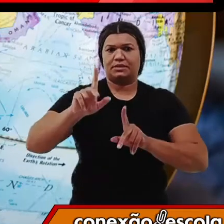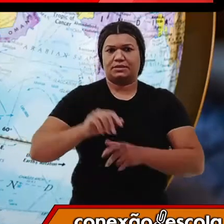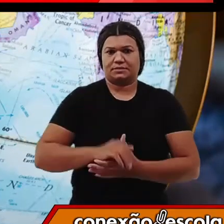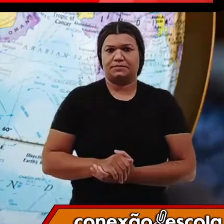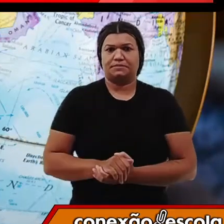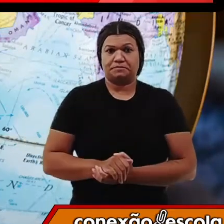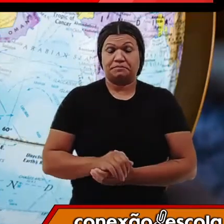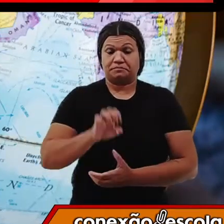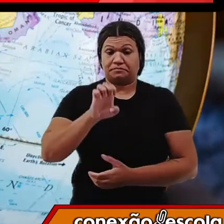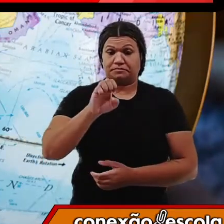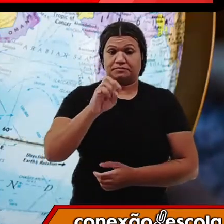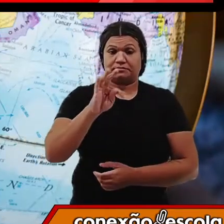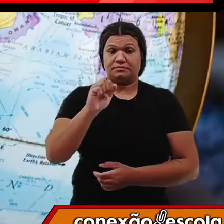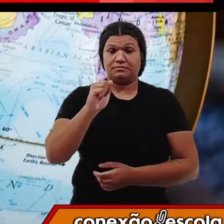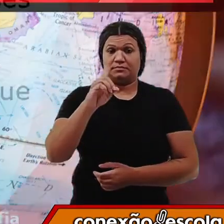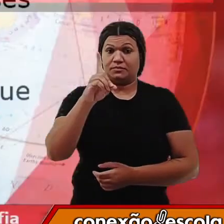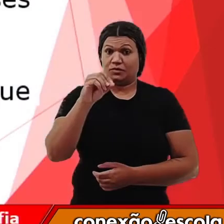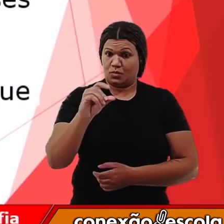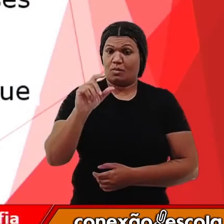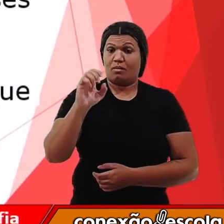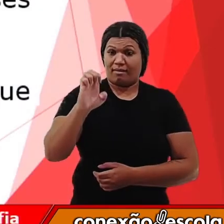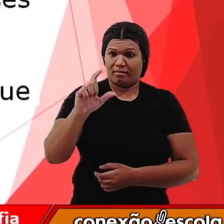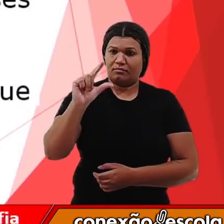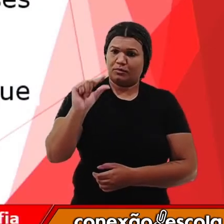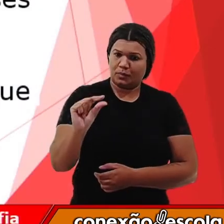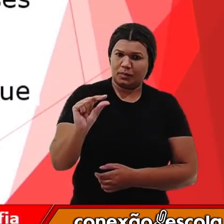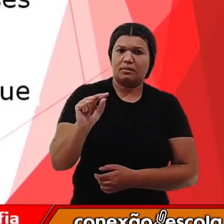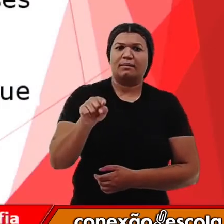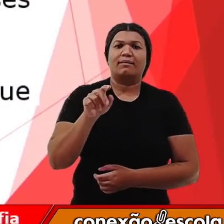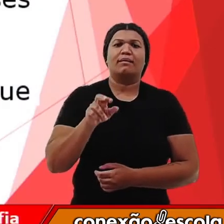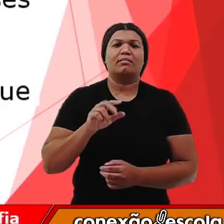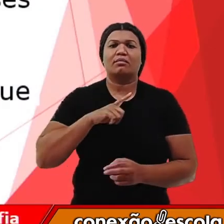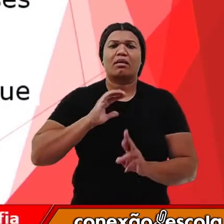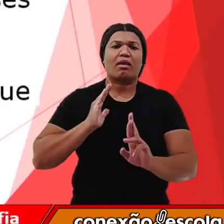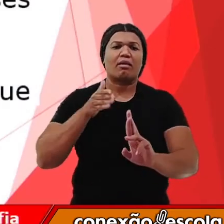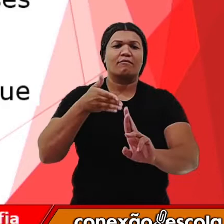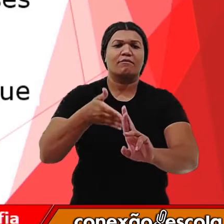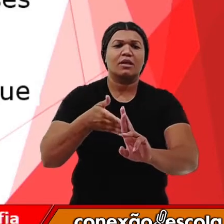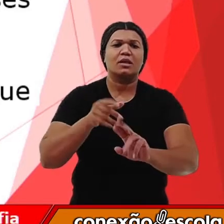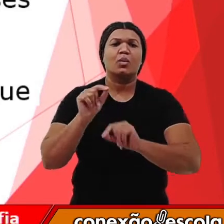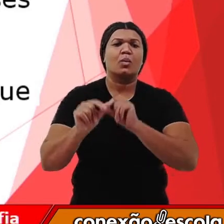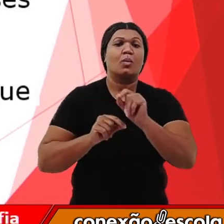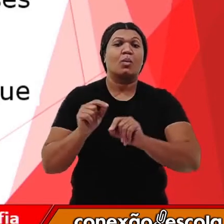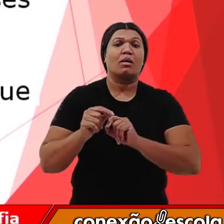O Estado com Ezinho minúsculo faz referência às unidades